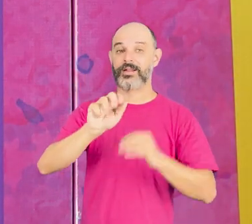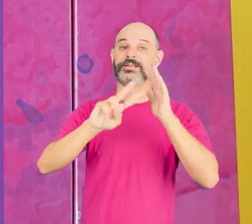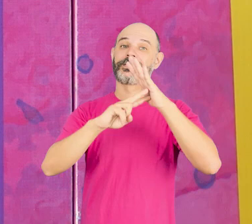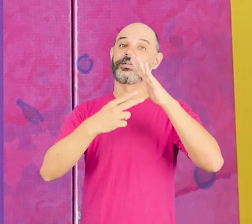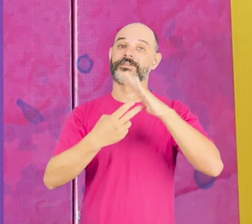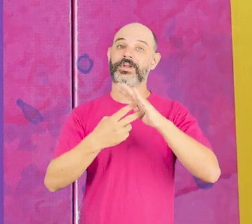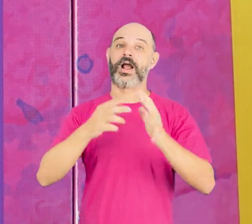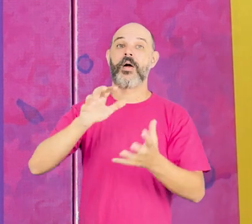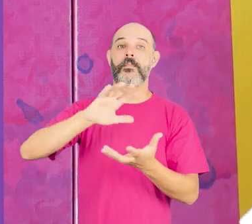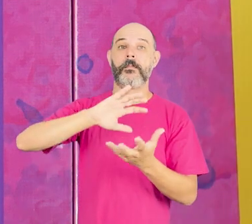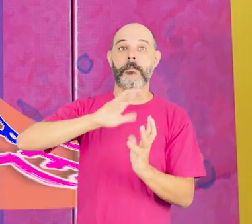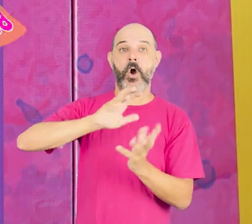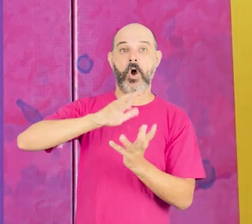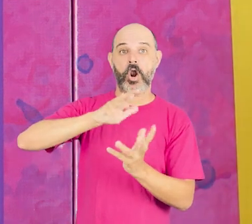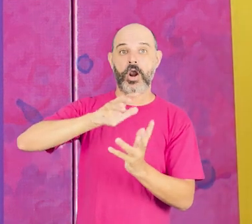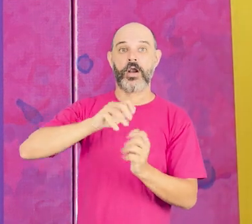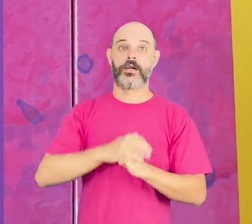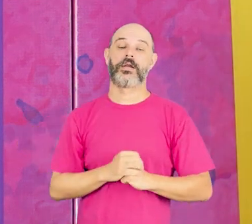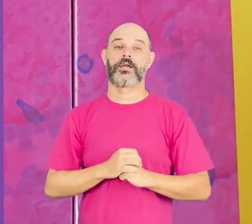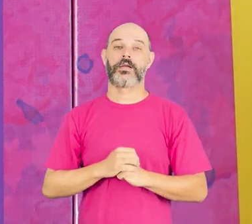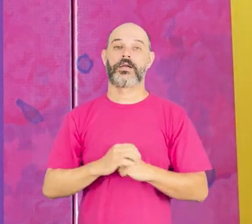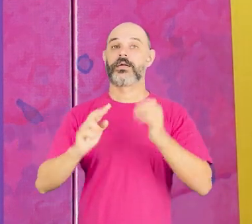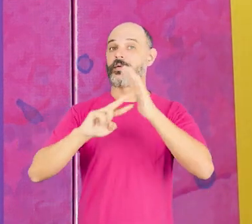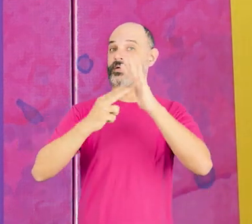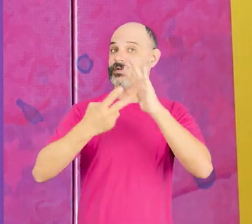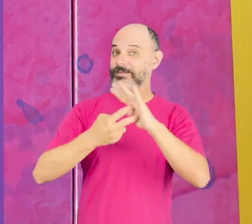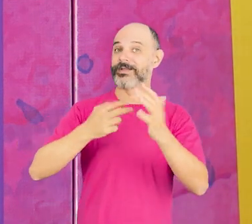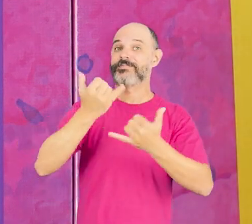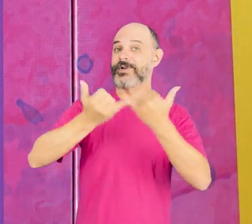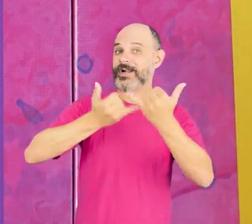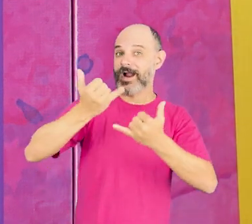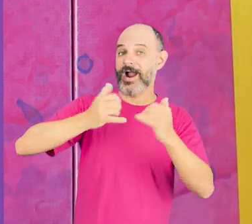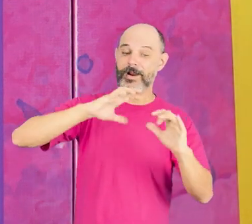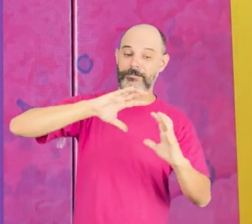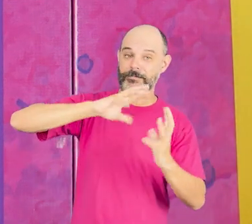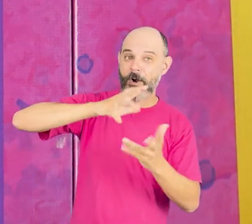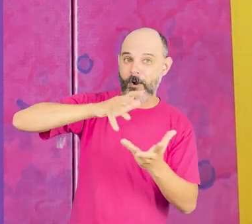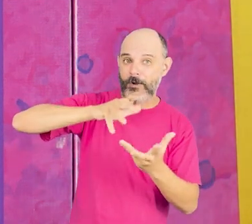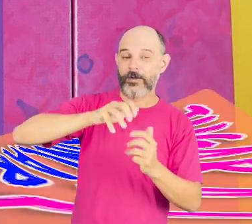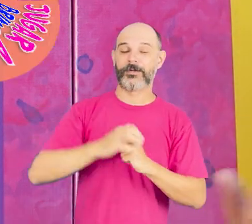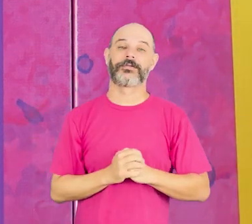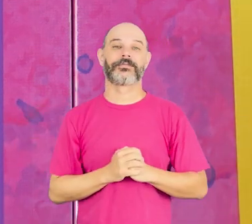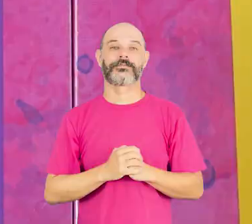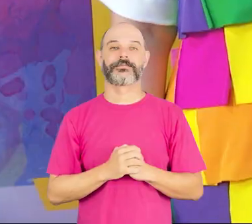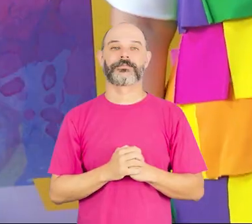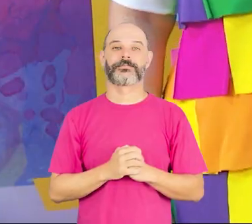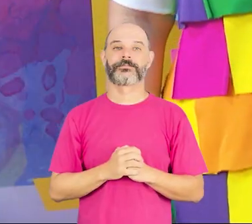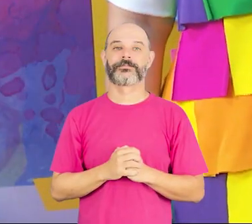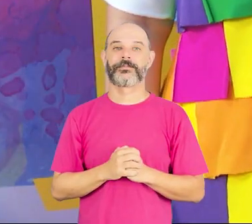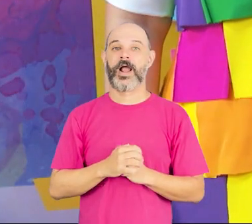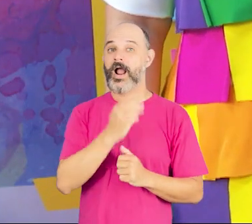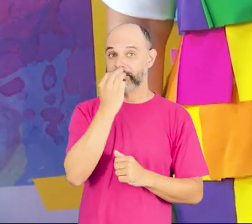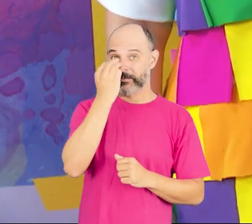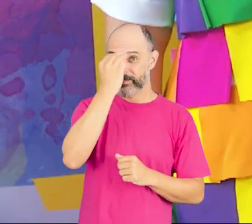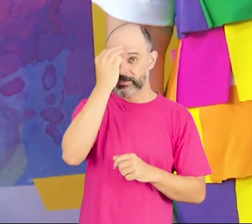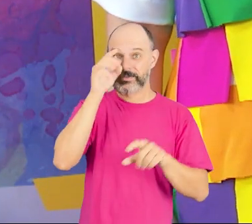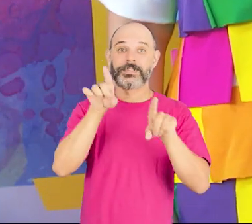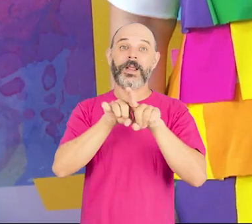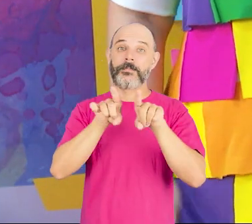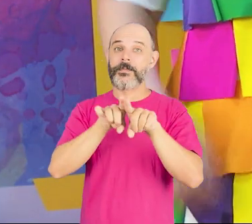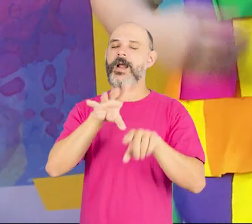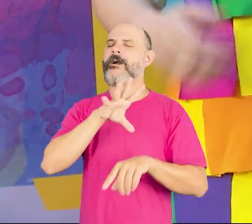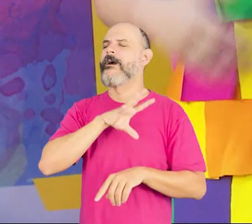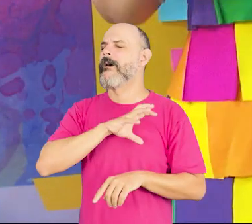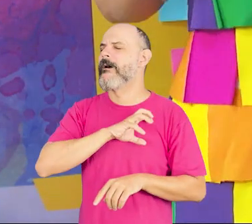significa bola. Jugar a la pelota, que quer dizer brincar de bola. As